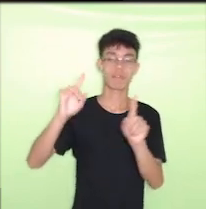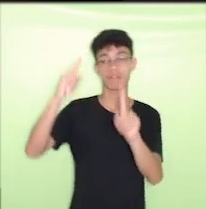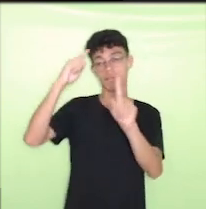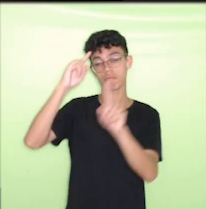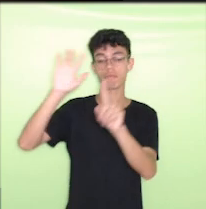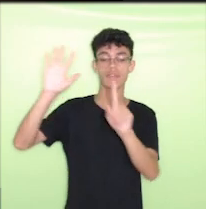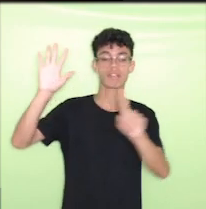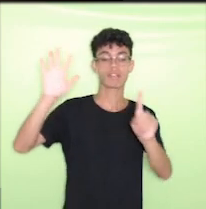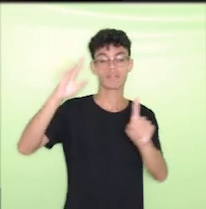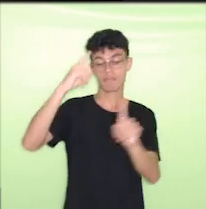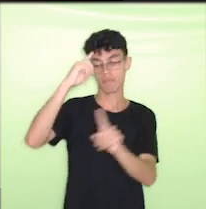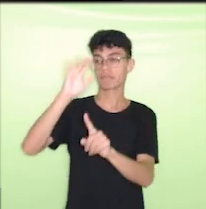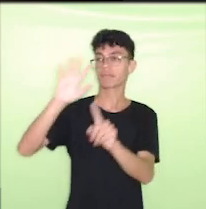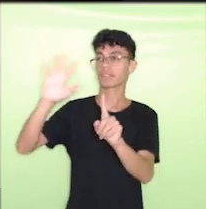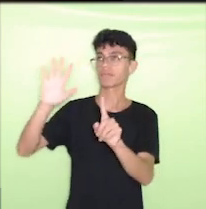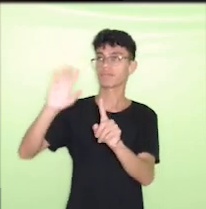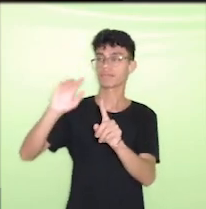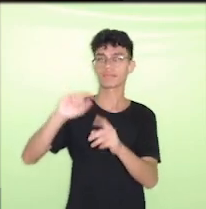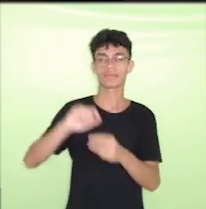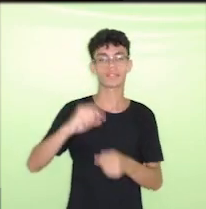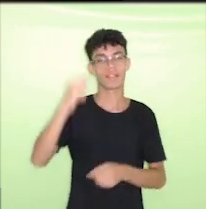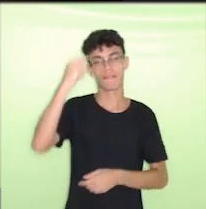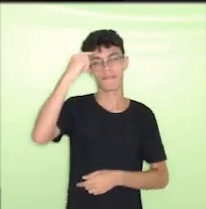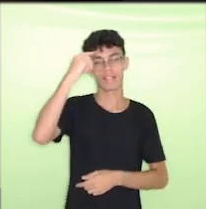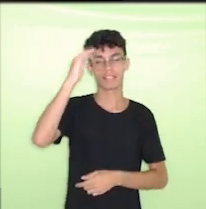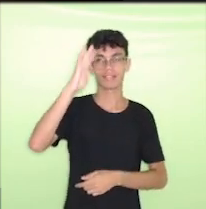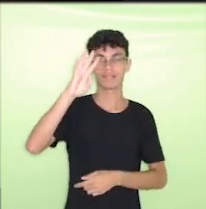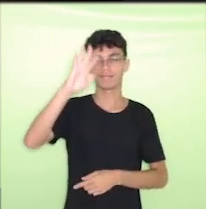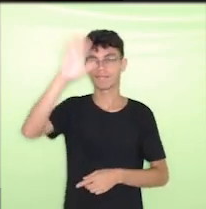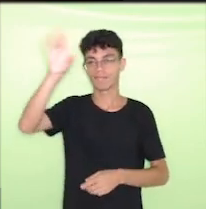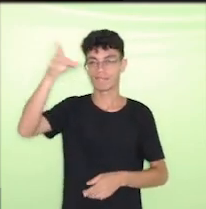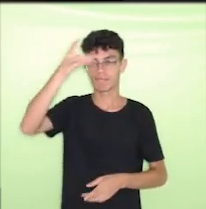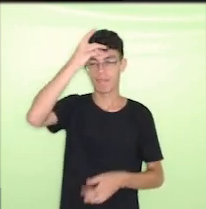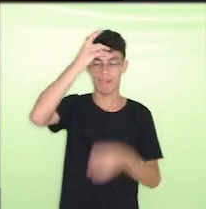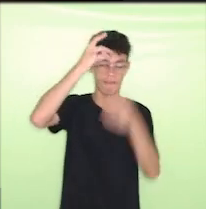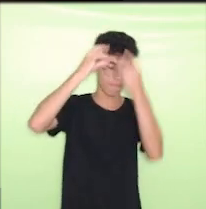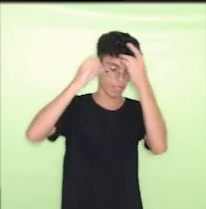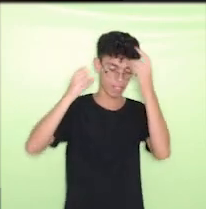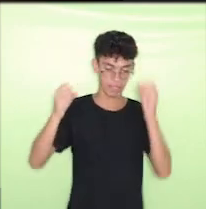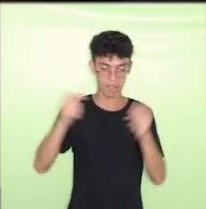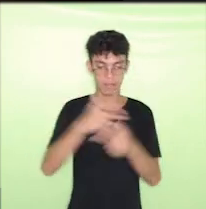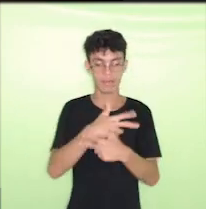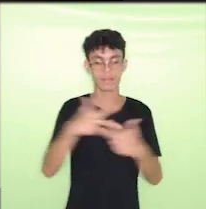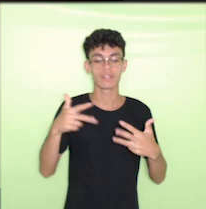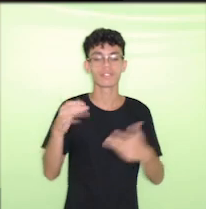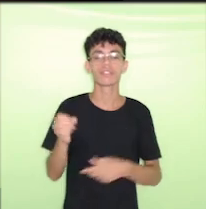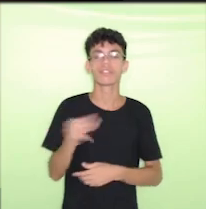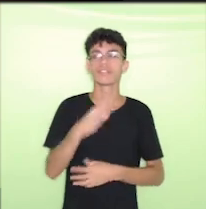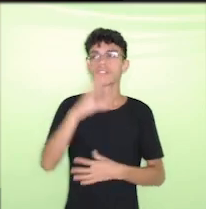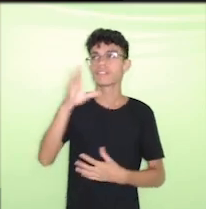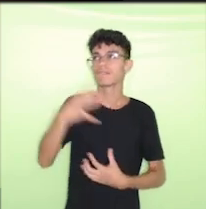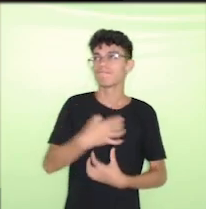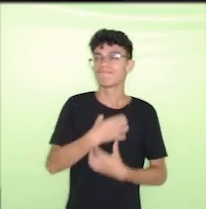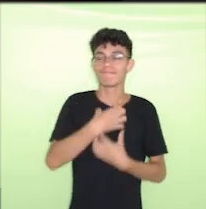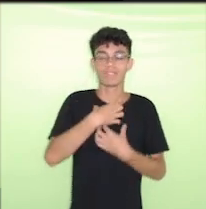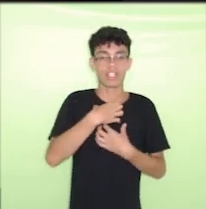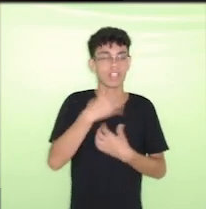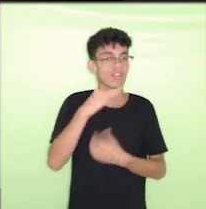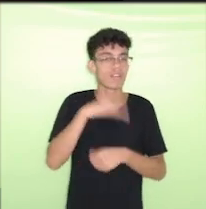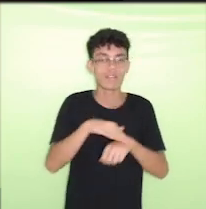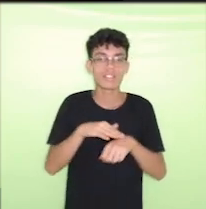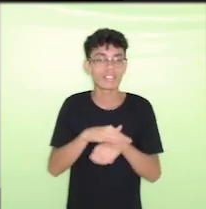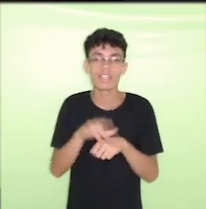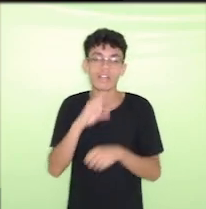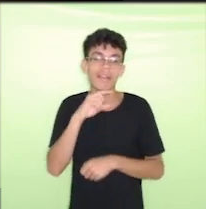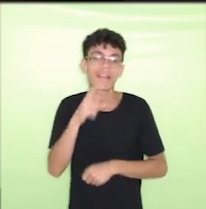pensando. Uma natureza imaginosa pode, de repente, descobrir coisa nova. Ela não falaria com ninguém,